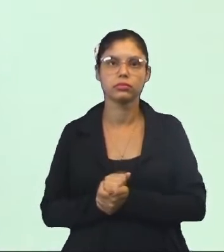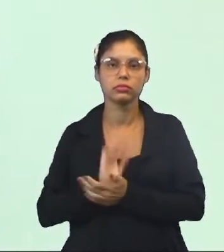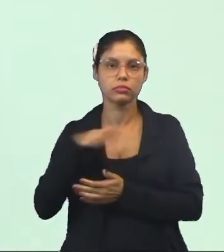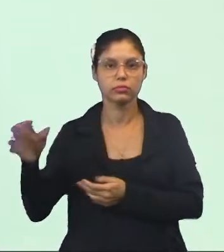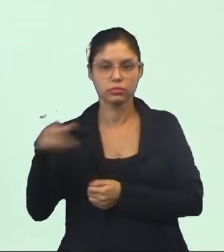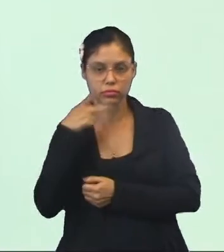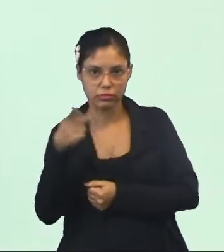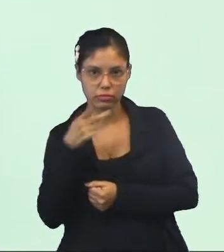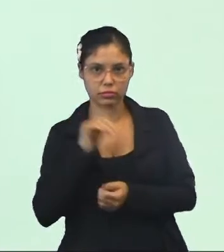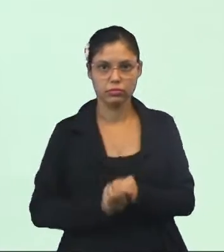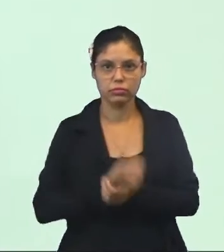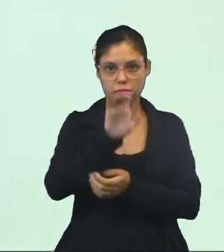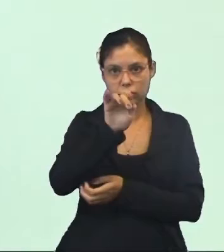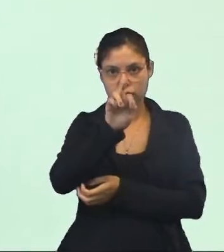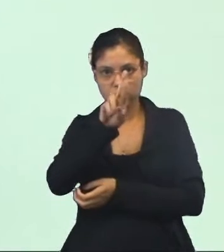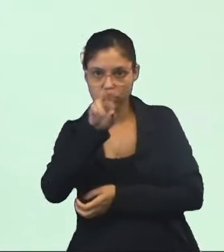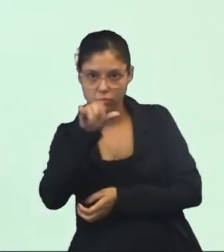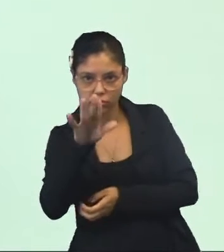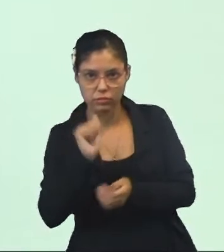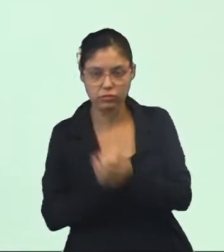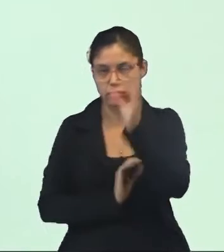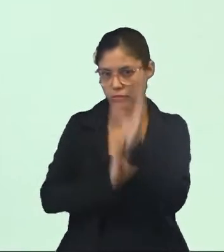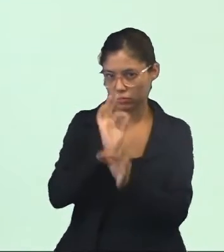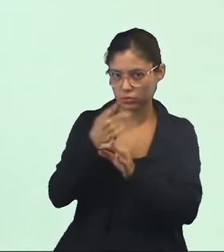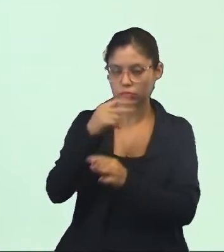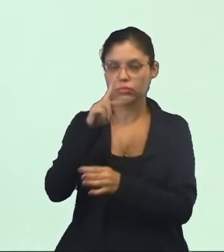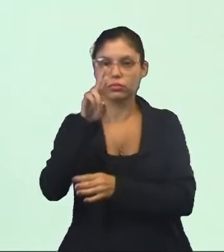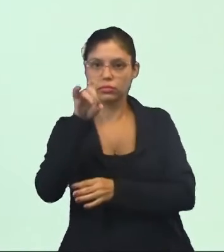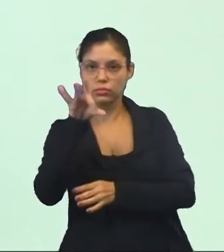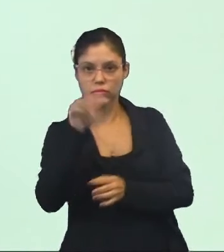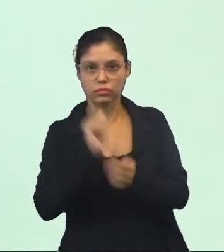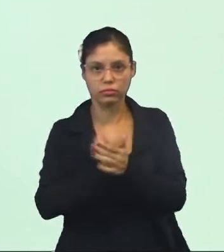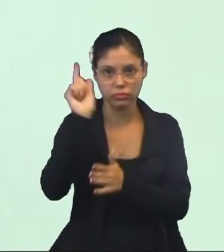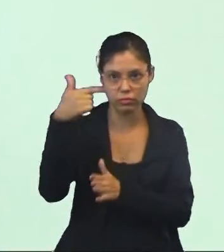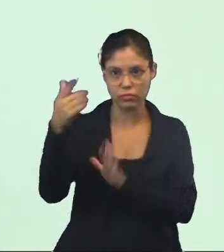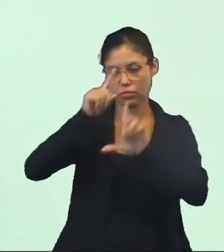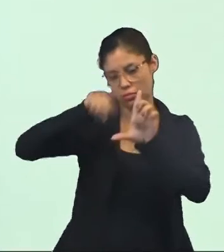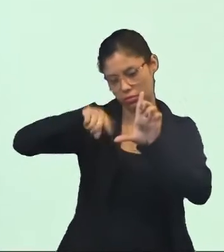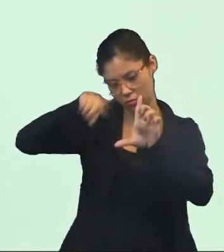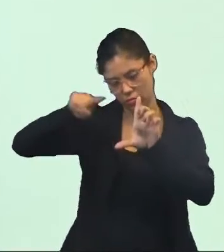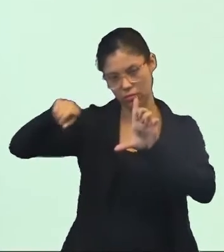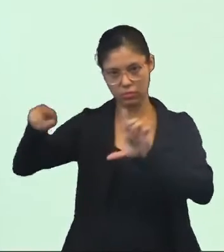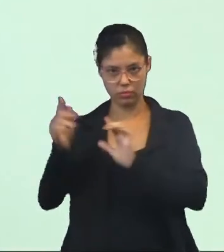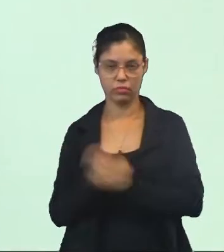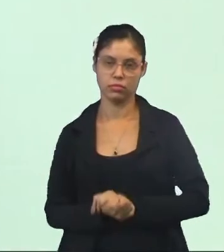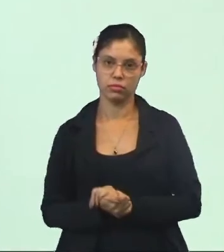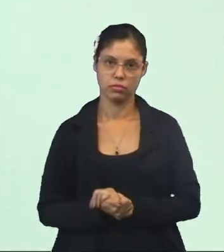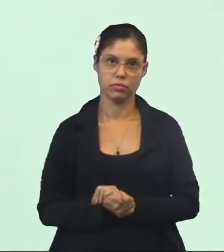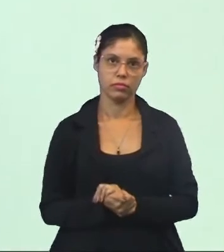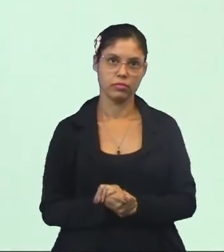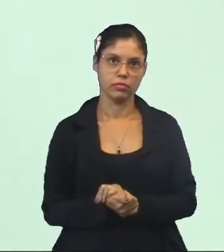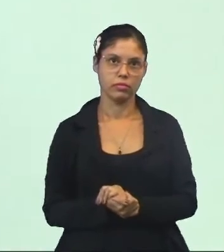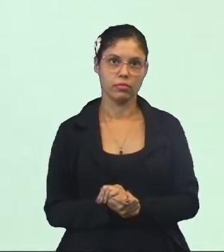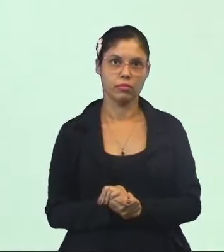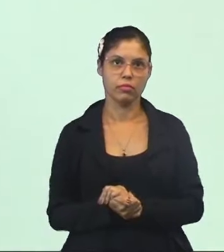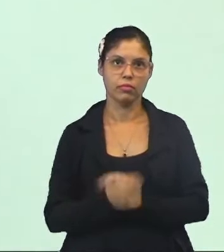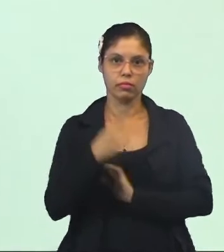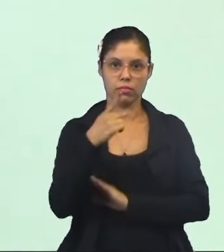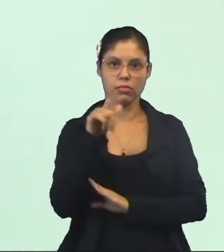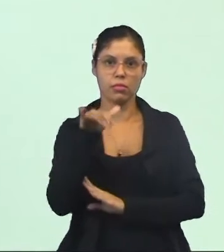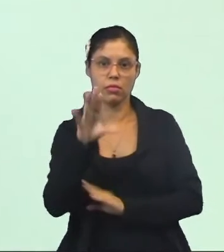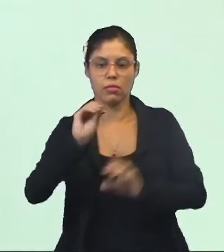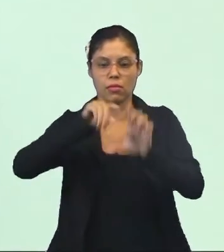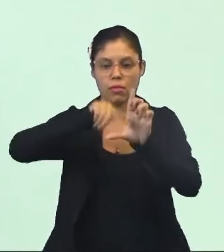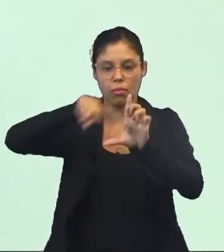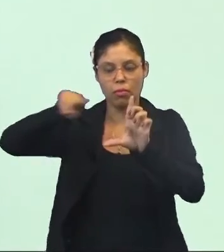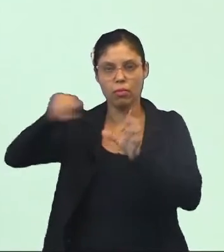Quando ele fala de esqueleto, pessoal, da parábola, ele está falando daquele gráfico, tá? Que é o plano cartesiano. E